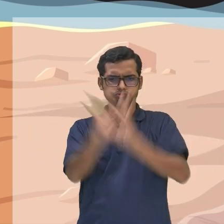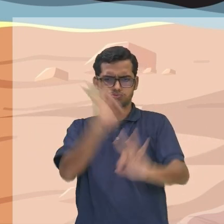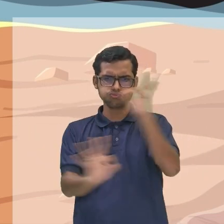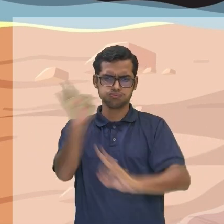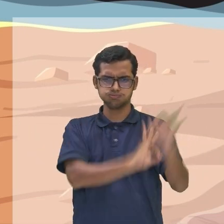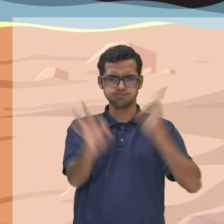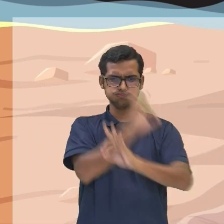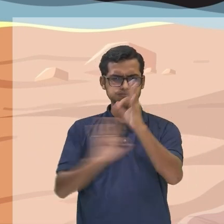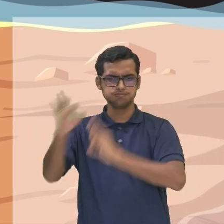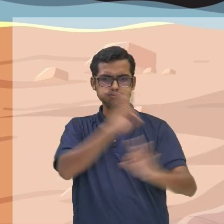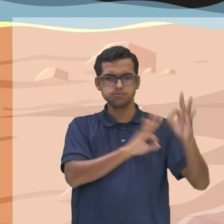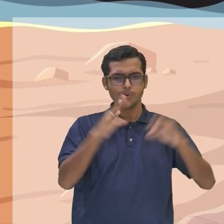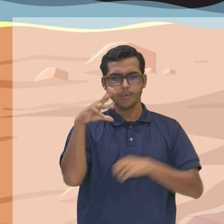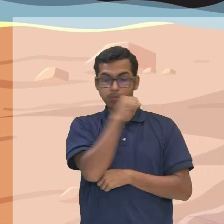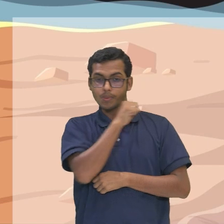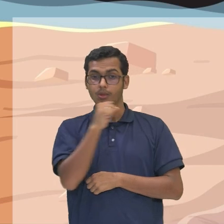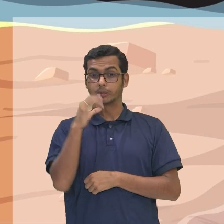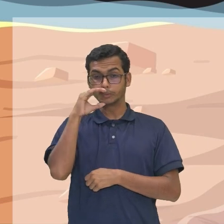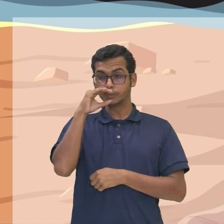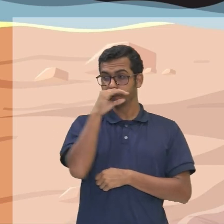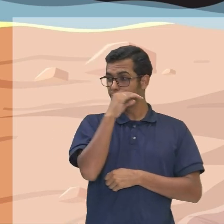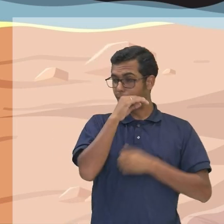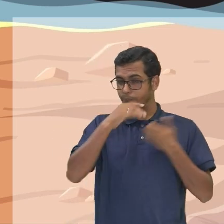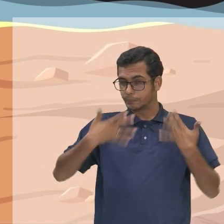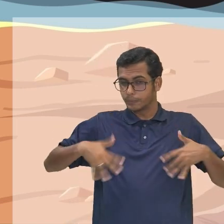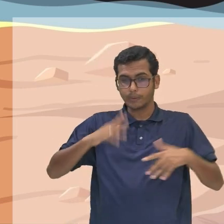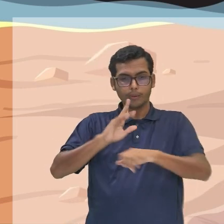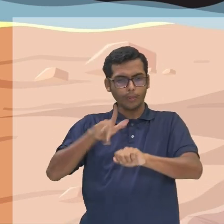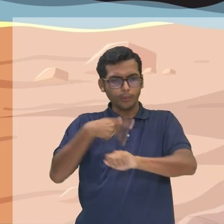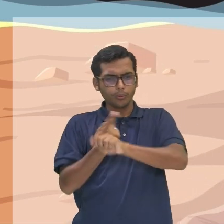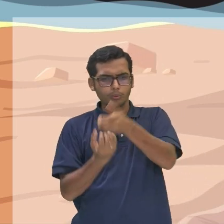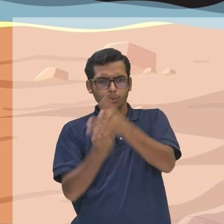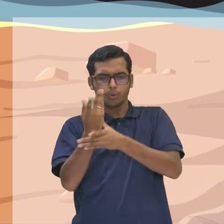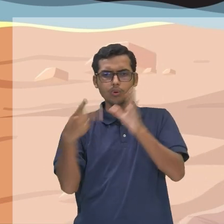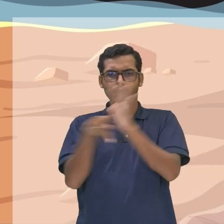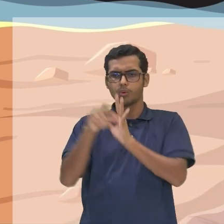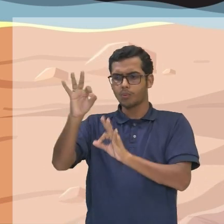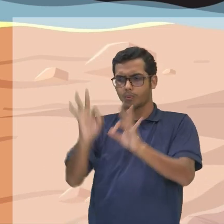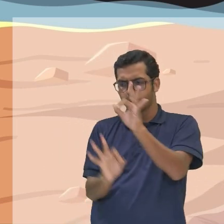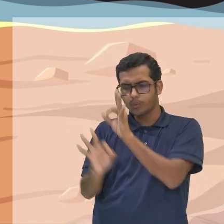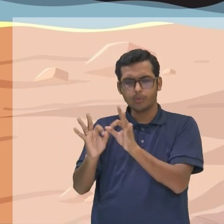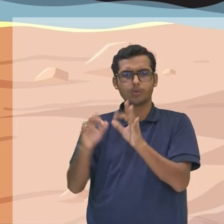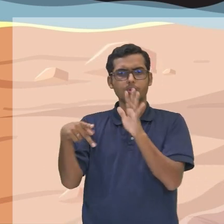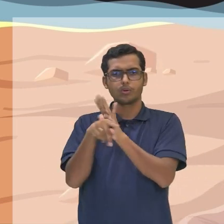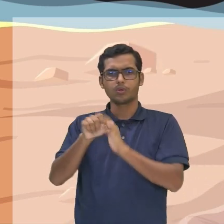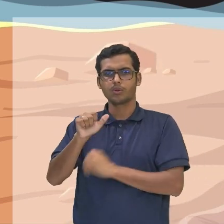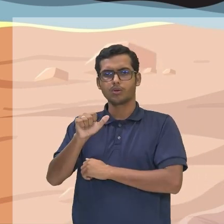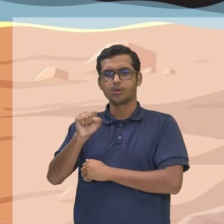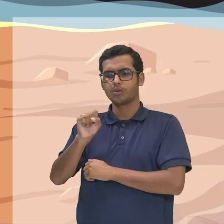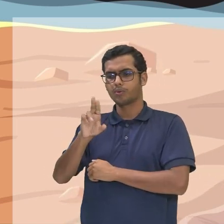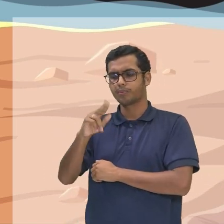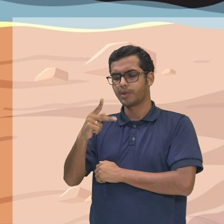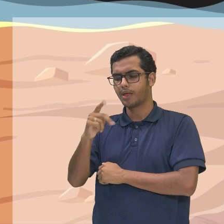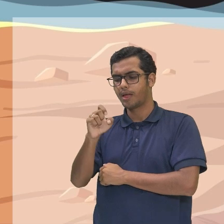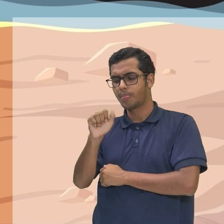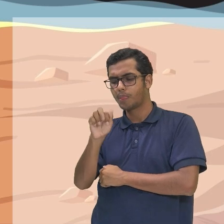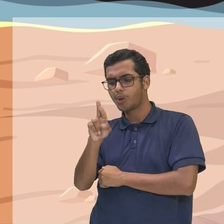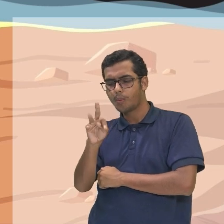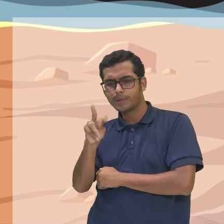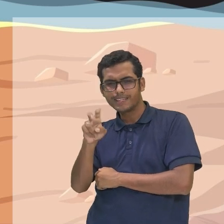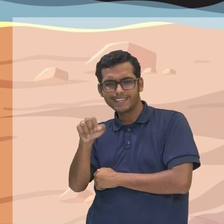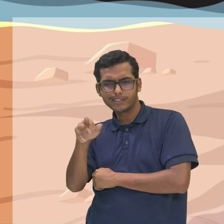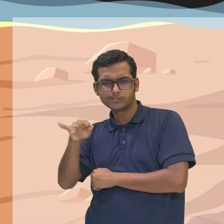era muito quente, e aí surgiram as primeiras partículas subatômicas, os quarks, os gluons, tá